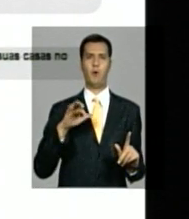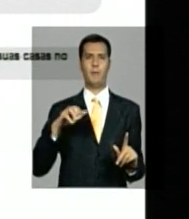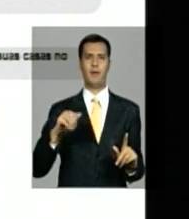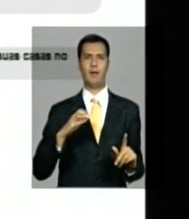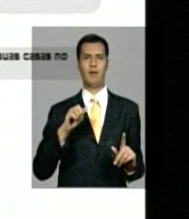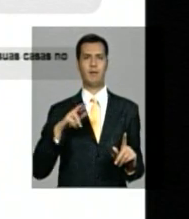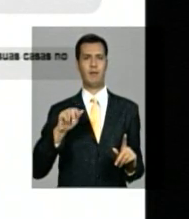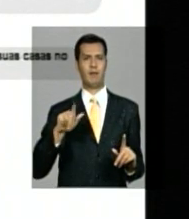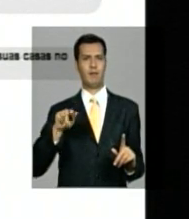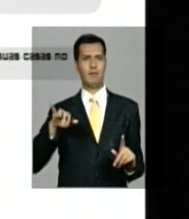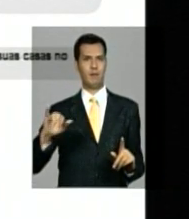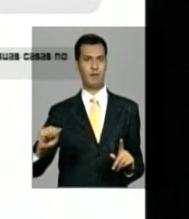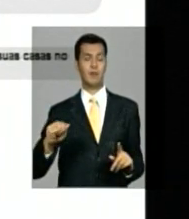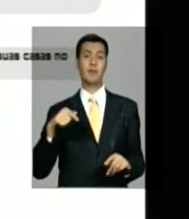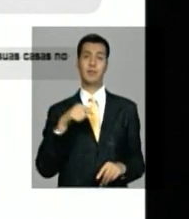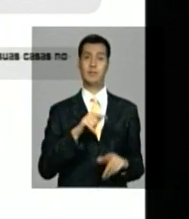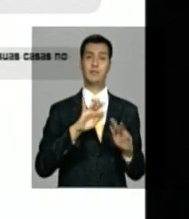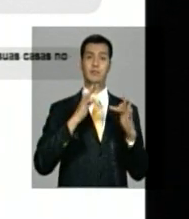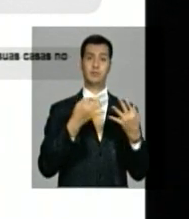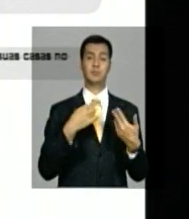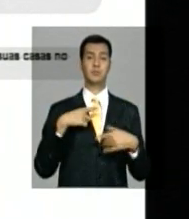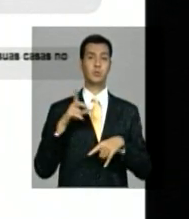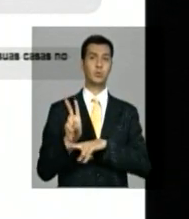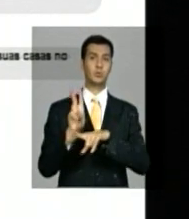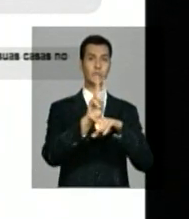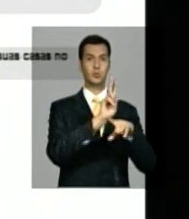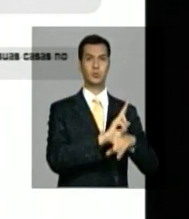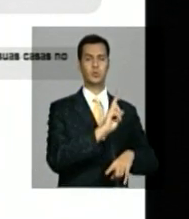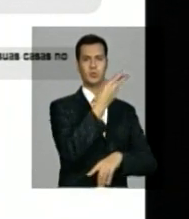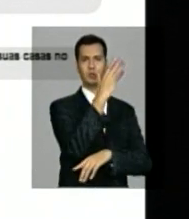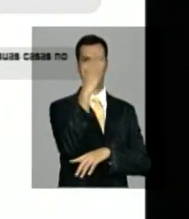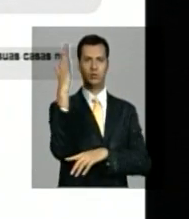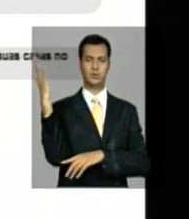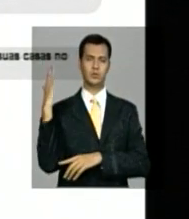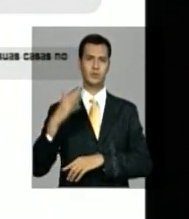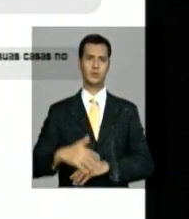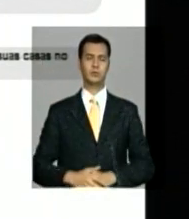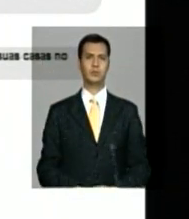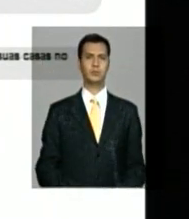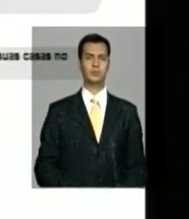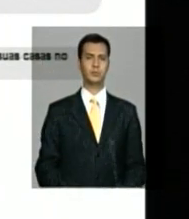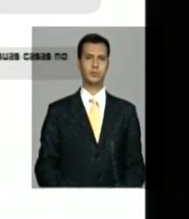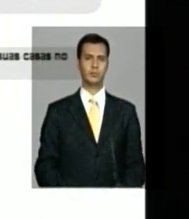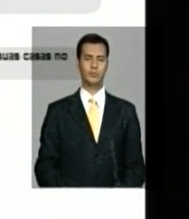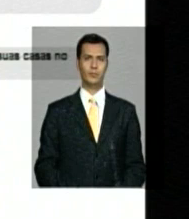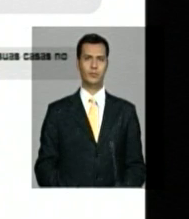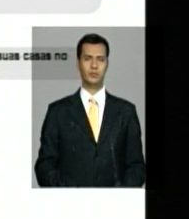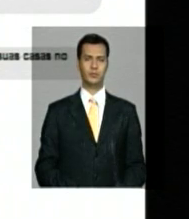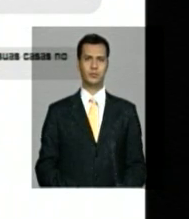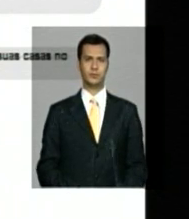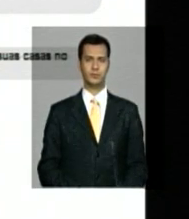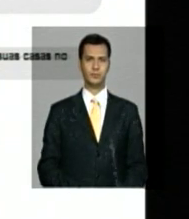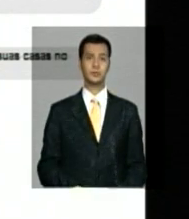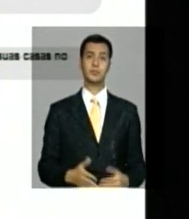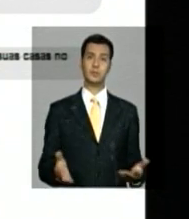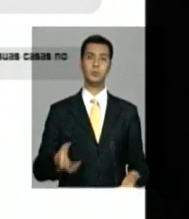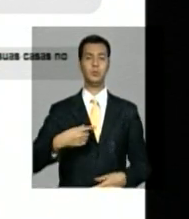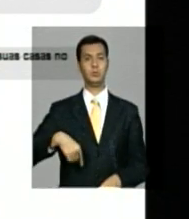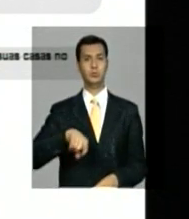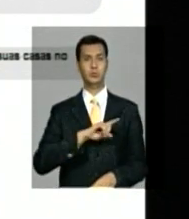famílias elas prestam serviços ambientais visando a conservação ambiental então ao mesmo tempo que temos uma